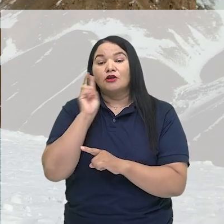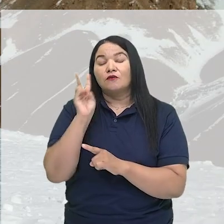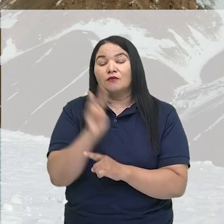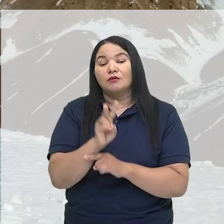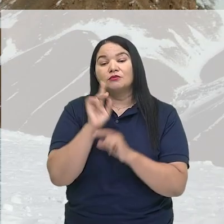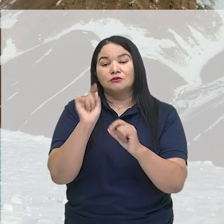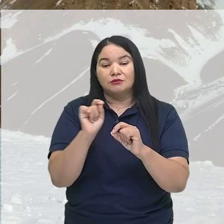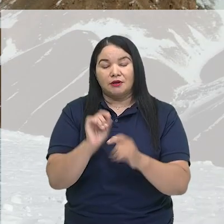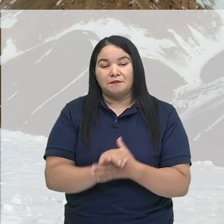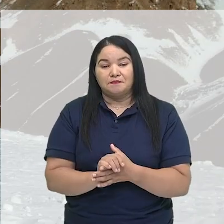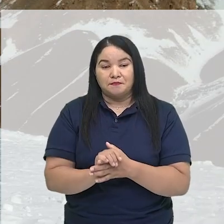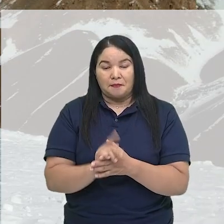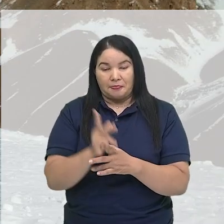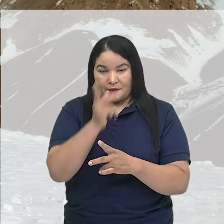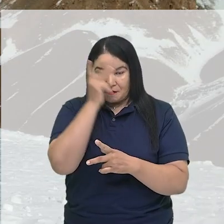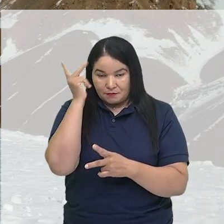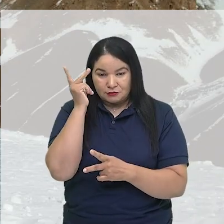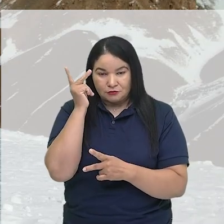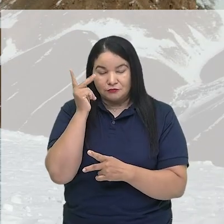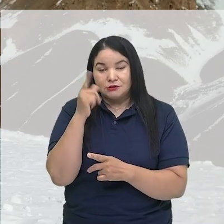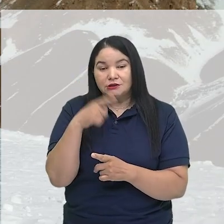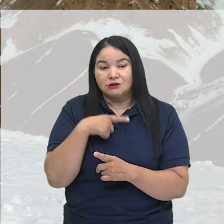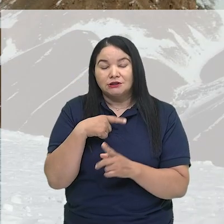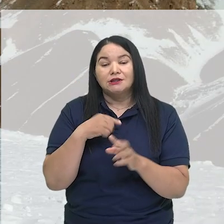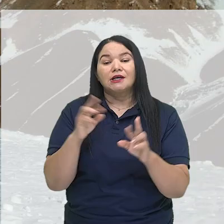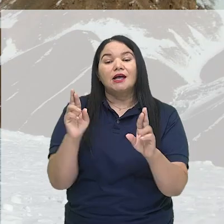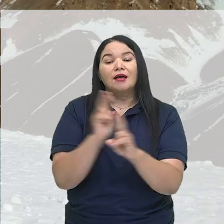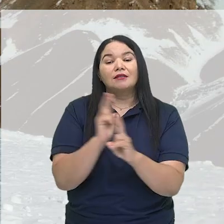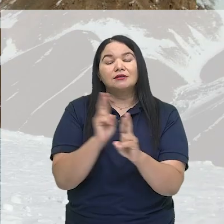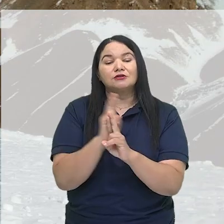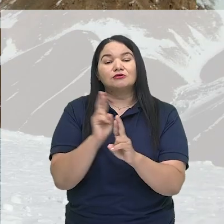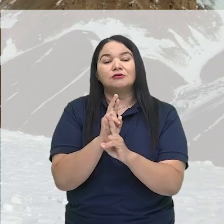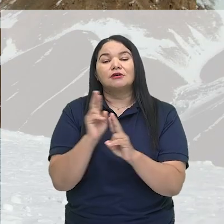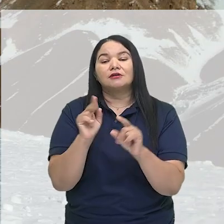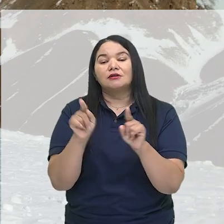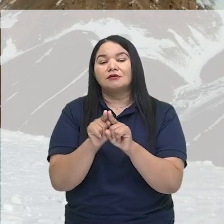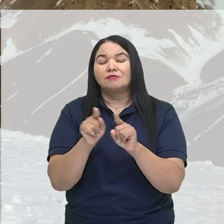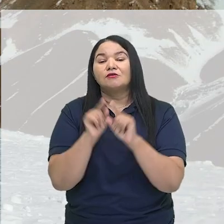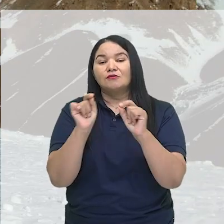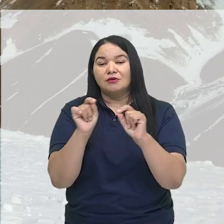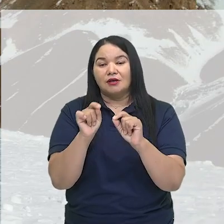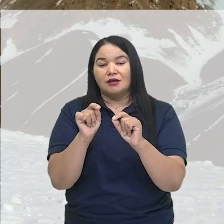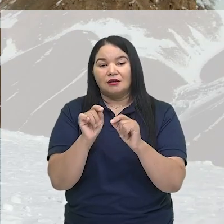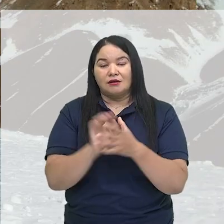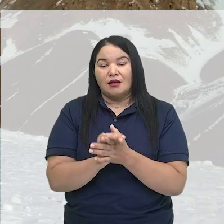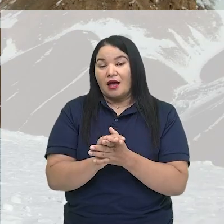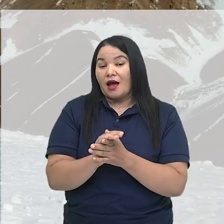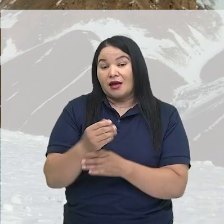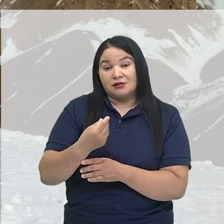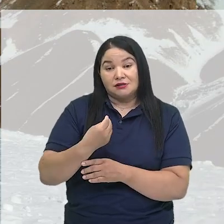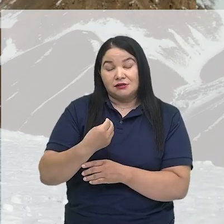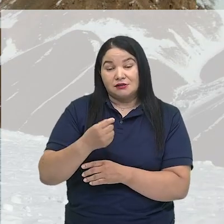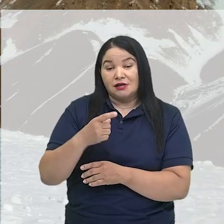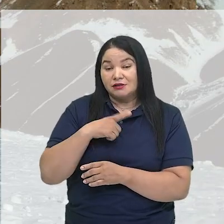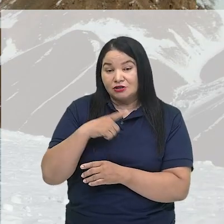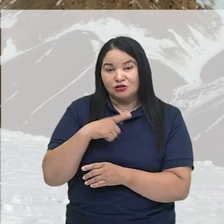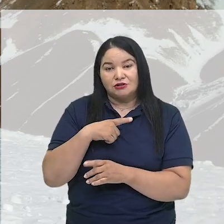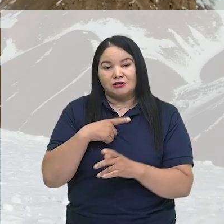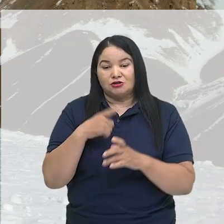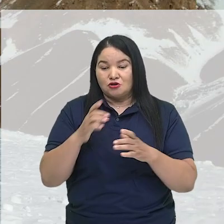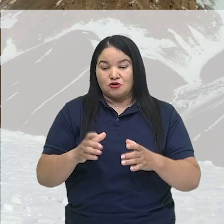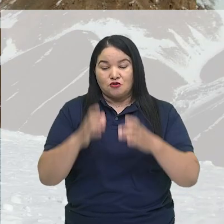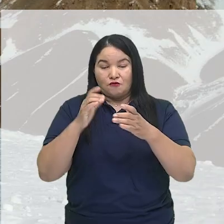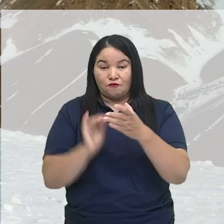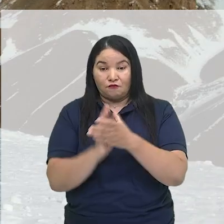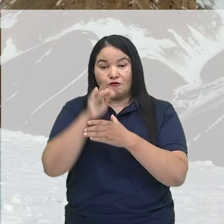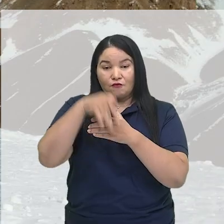esse modo das pessoas, eles estão ali relacionados a esses vulcões, a esses terremotos e também